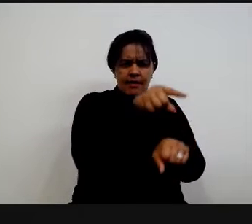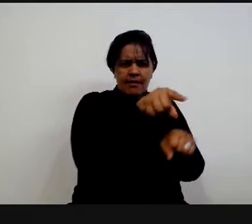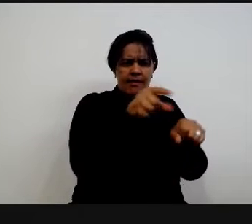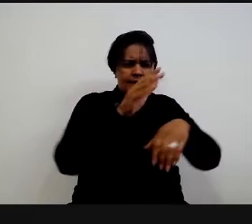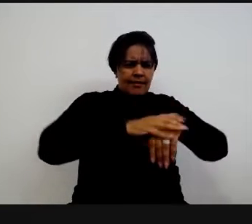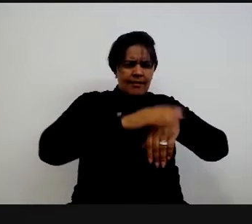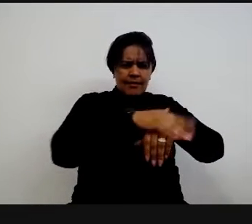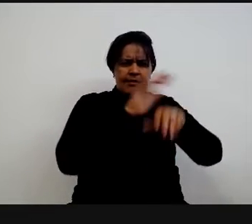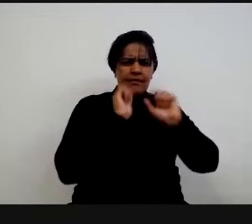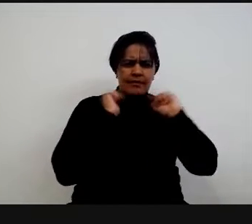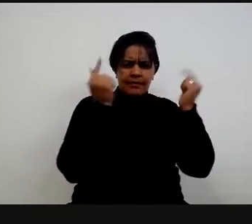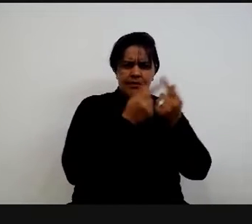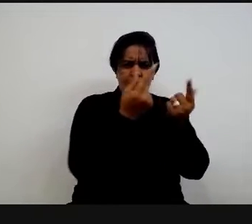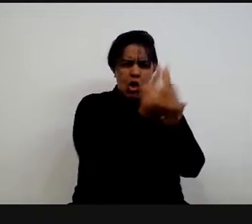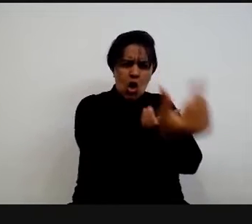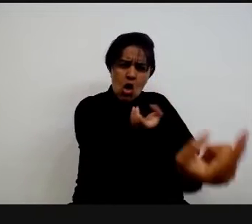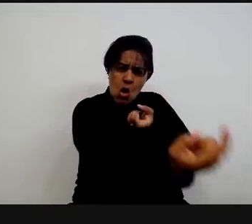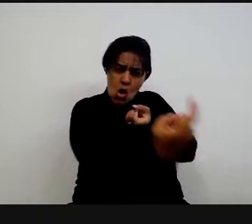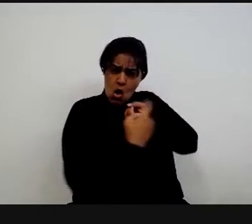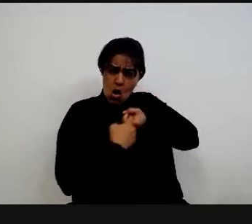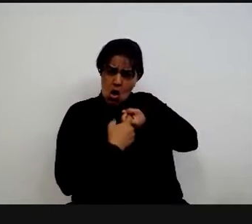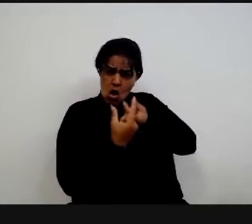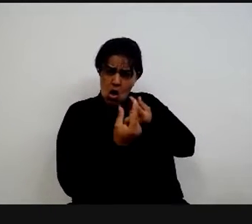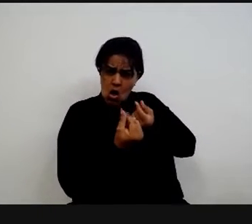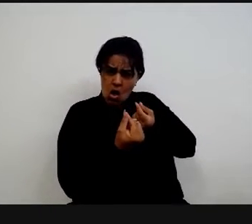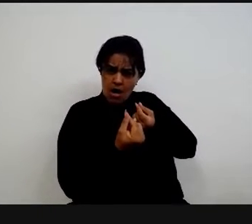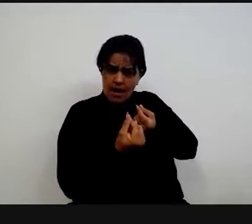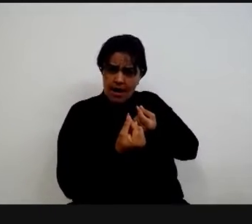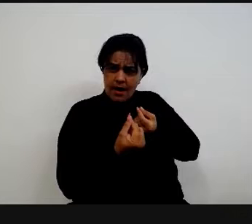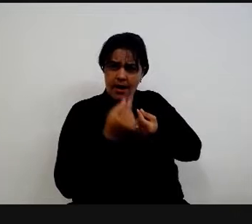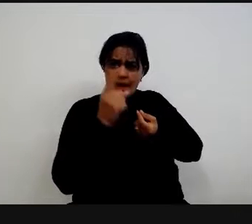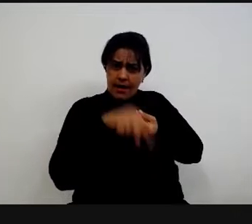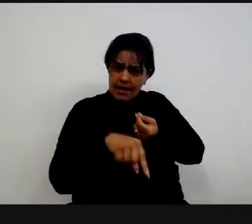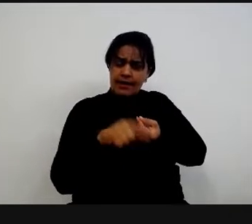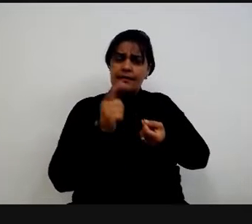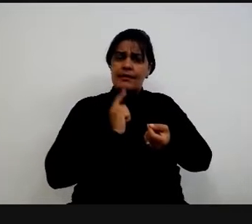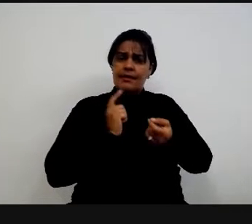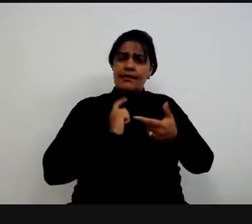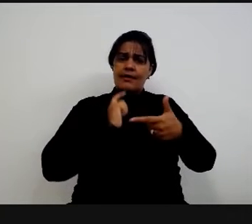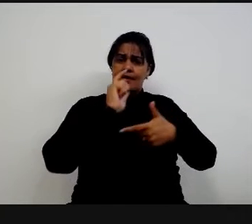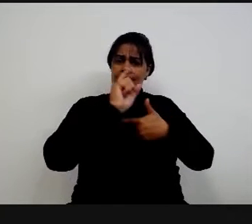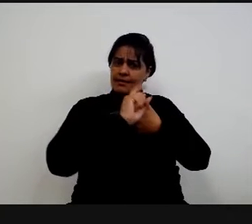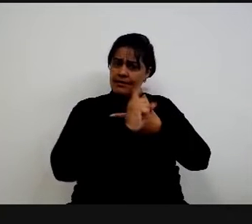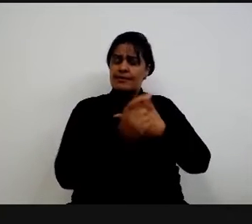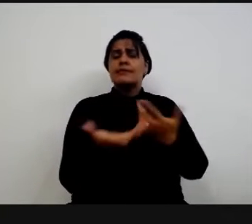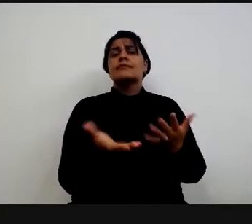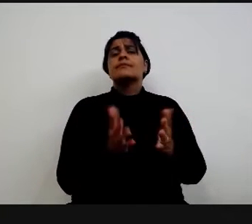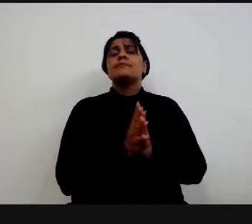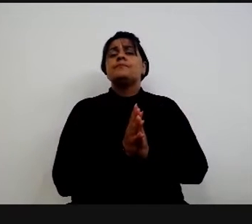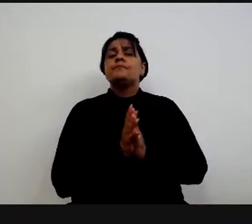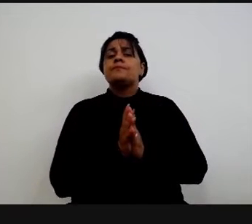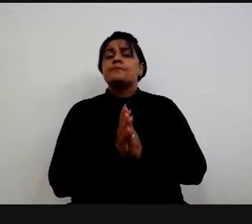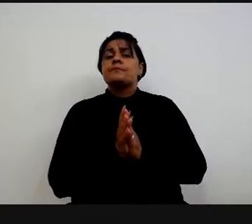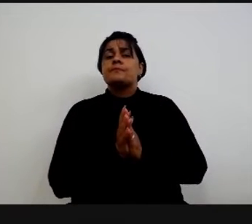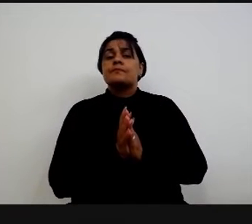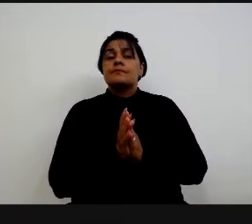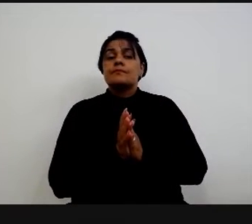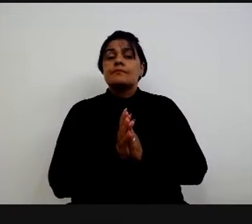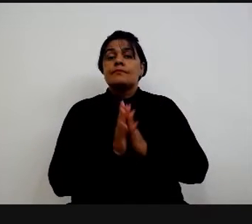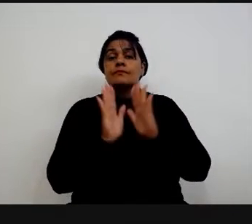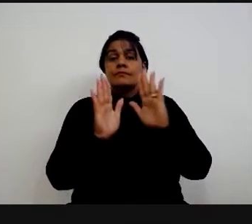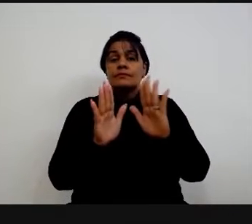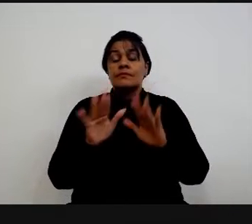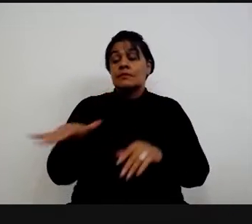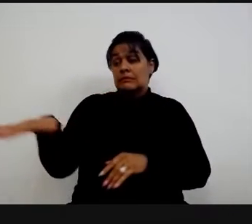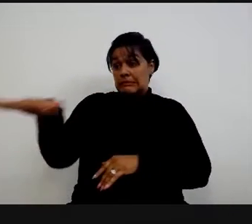devolvesse centenas de milhares, às vezes milhões de reais para o Poder Executivo, para a Prefeitura. Não tem uma